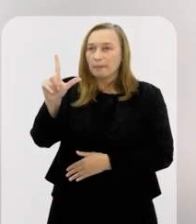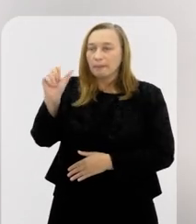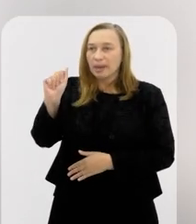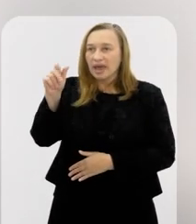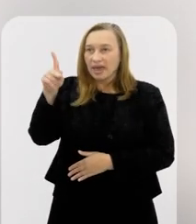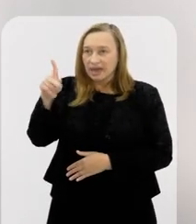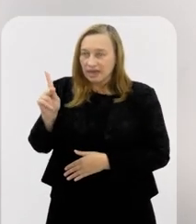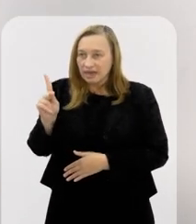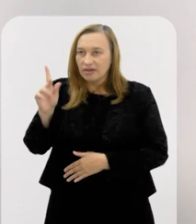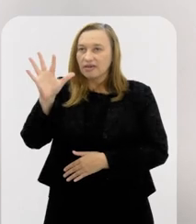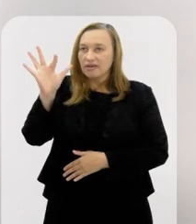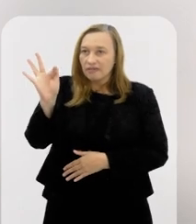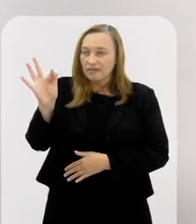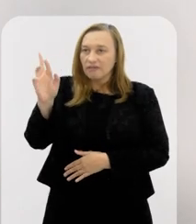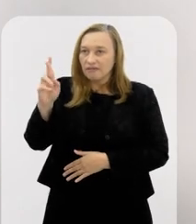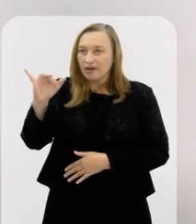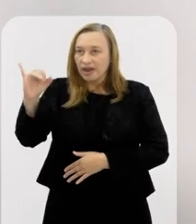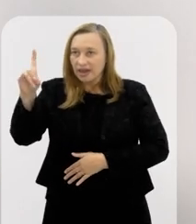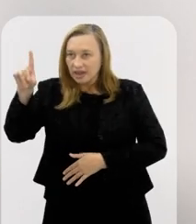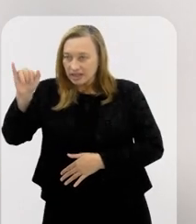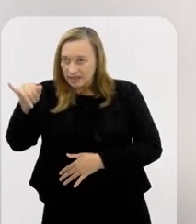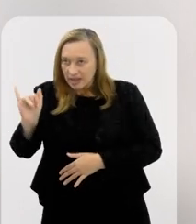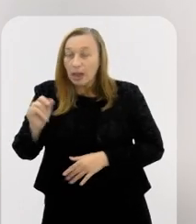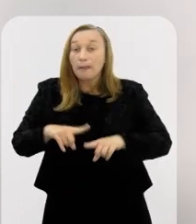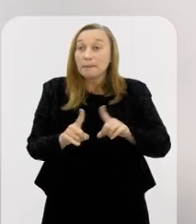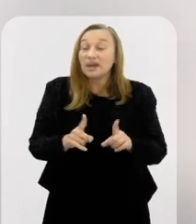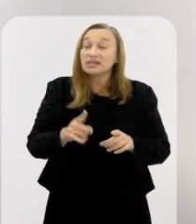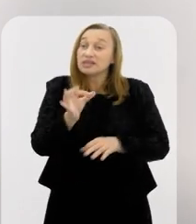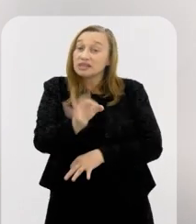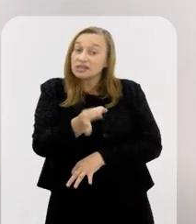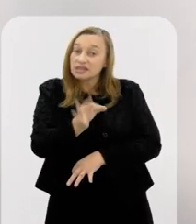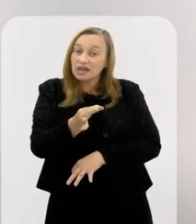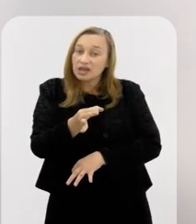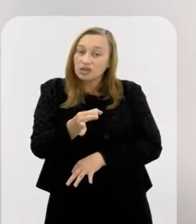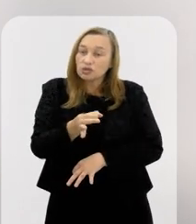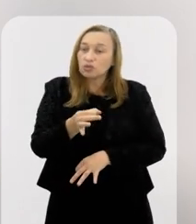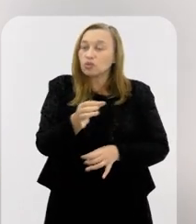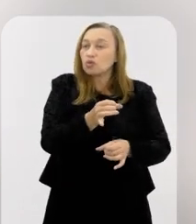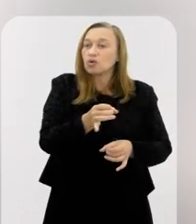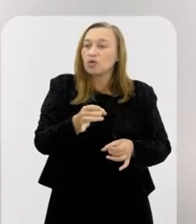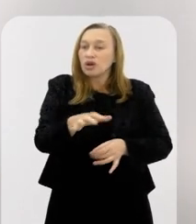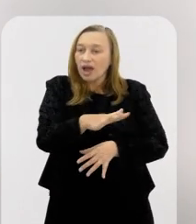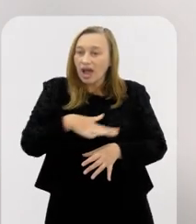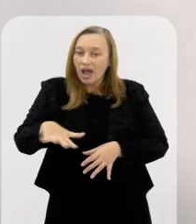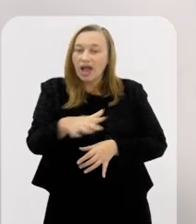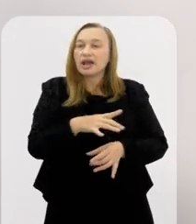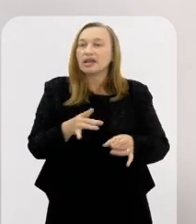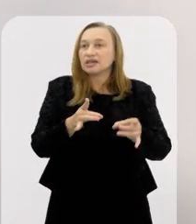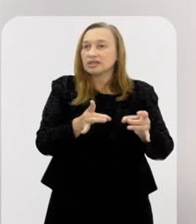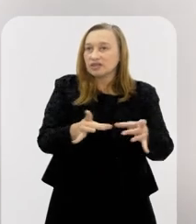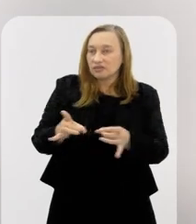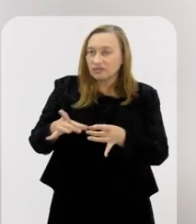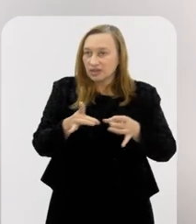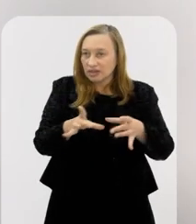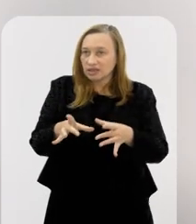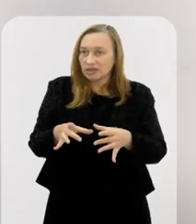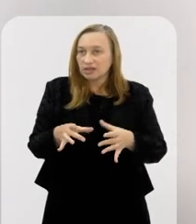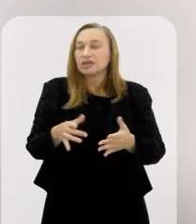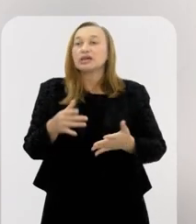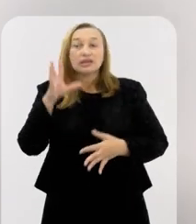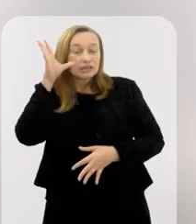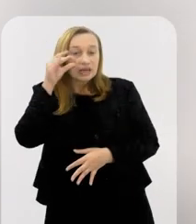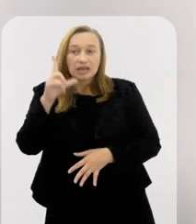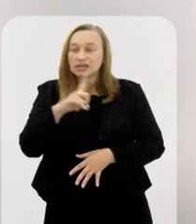institucionalizou aqui mas que de fato o comércio acaba tirando proveito os consumidores de uma certa